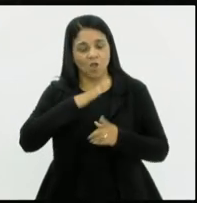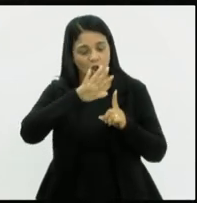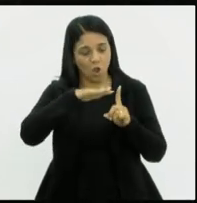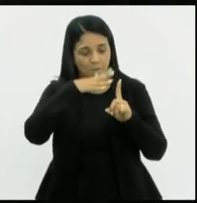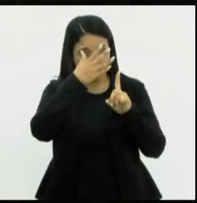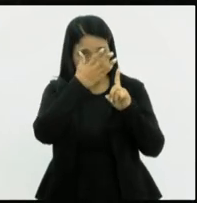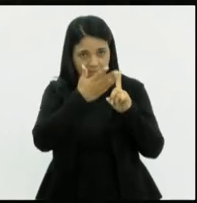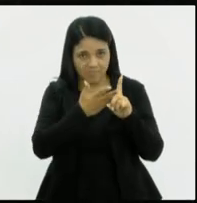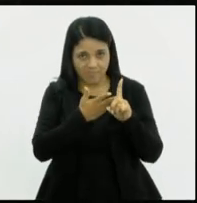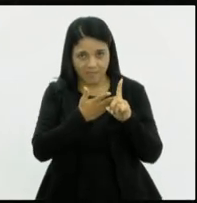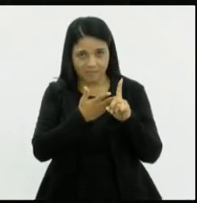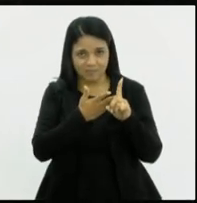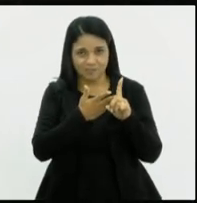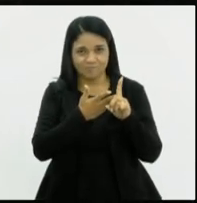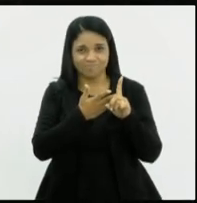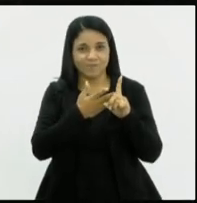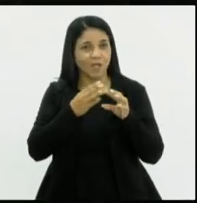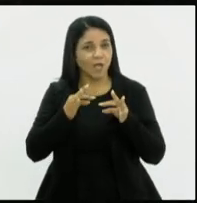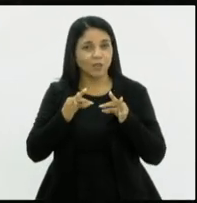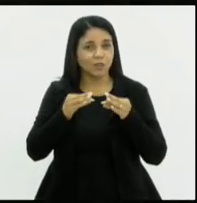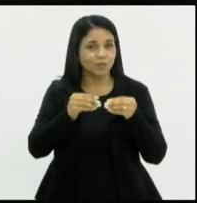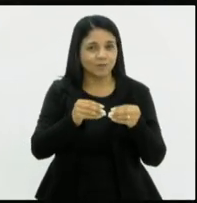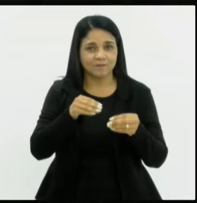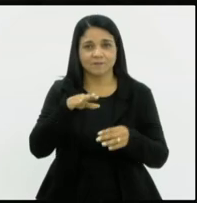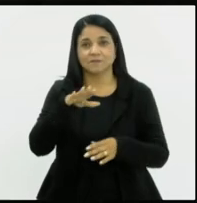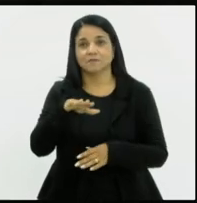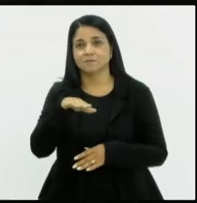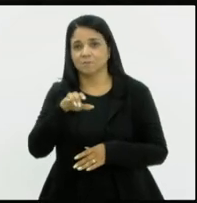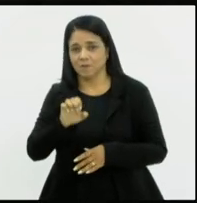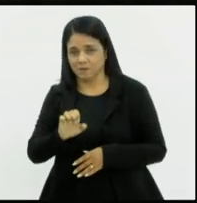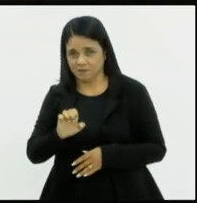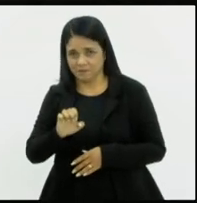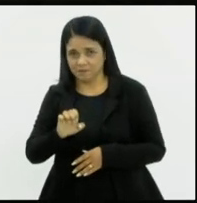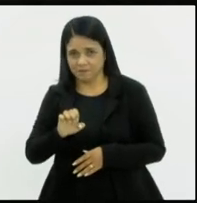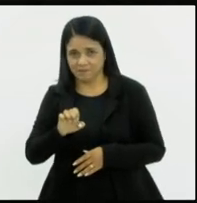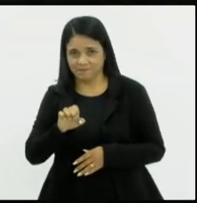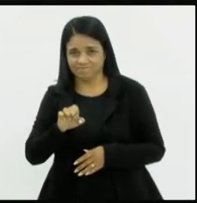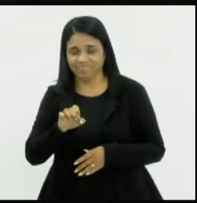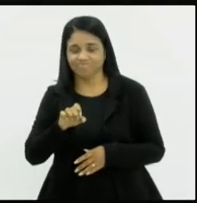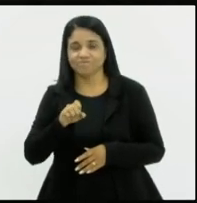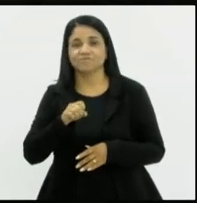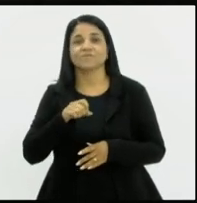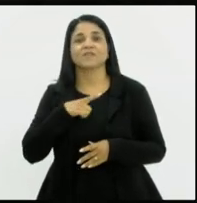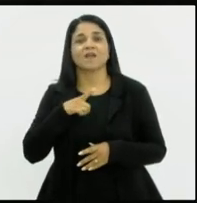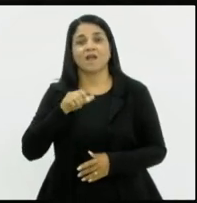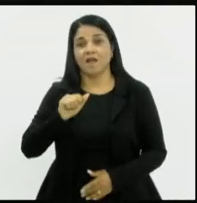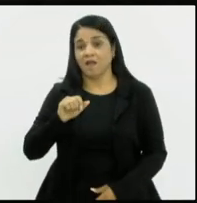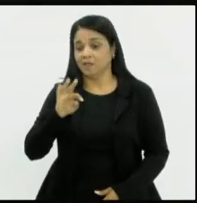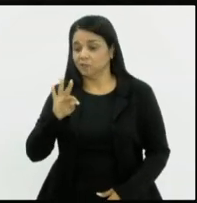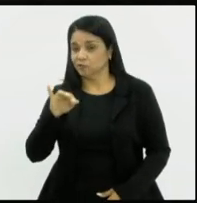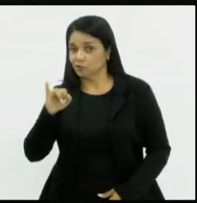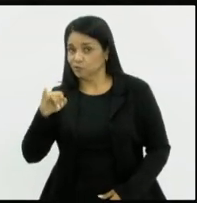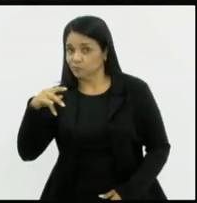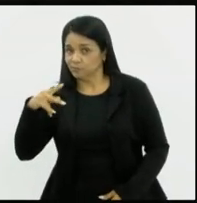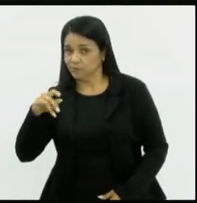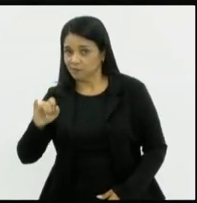homenagem àquelas mães atípicas que, assim como eu, só que no anonimato, lutam